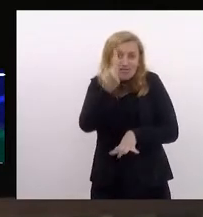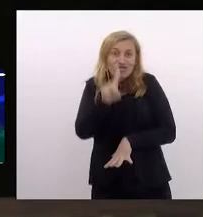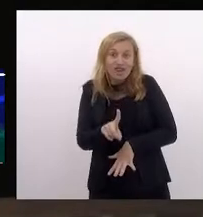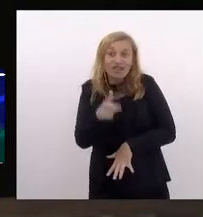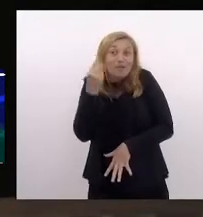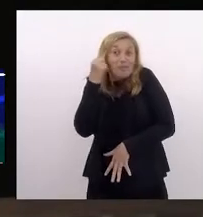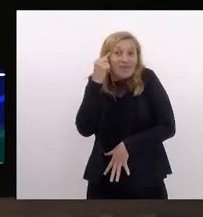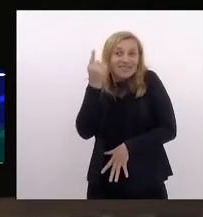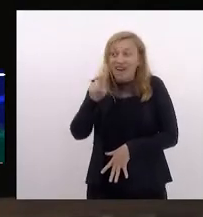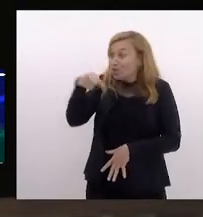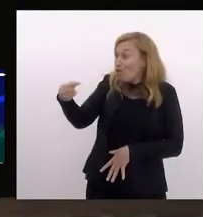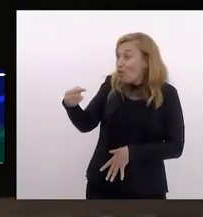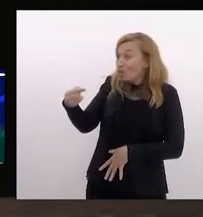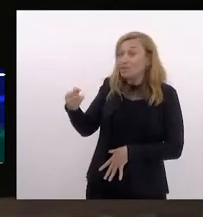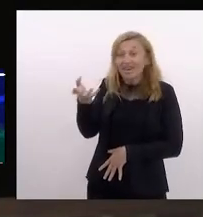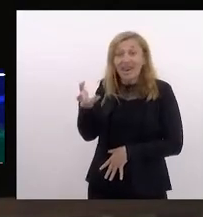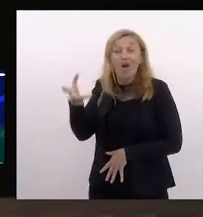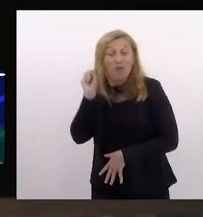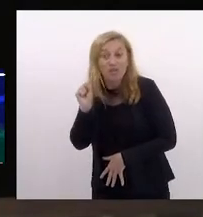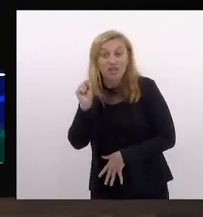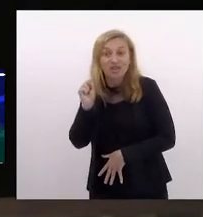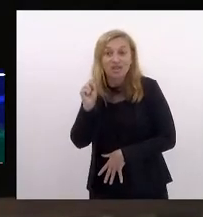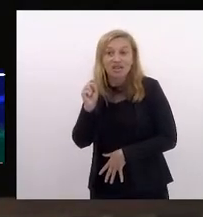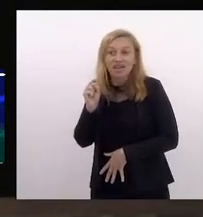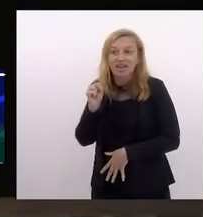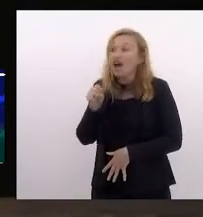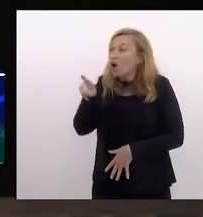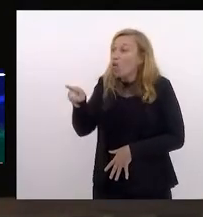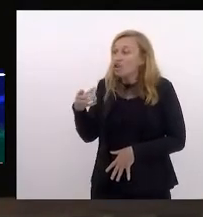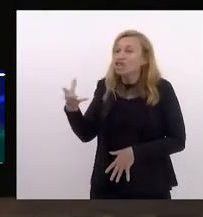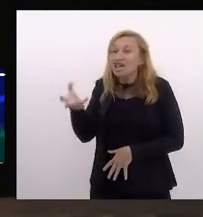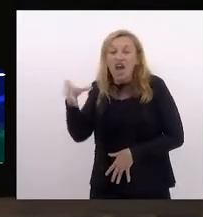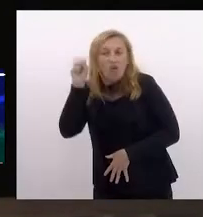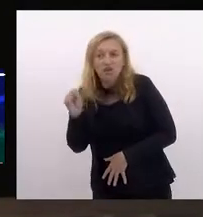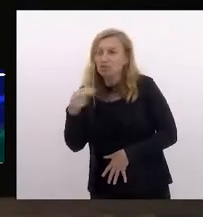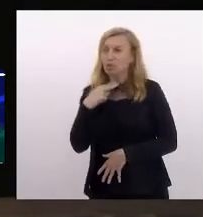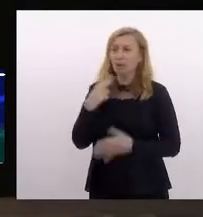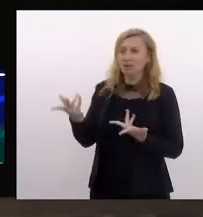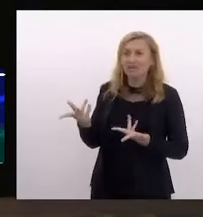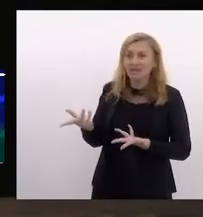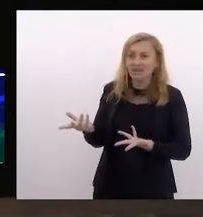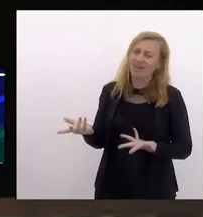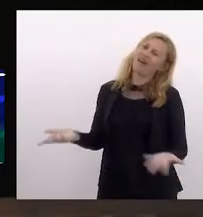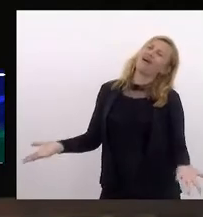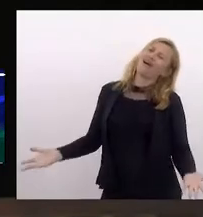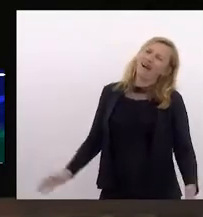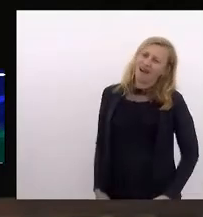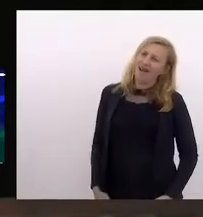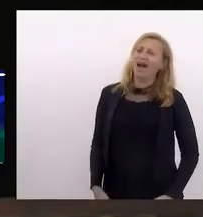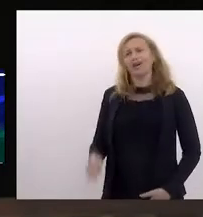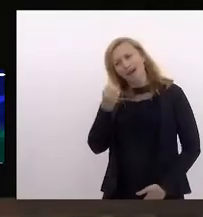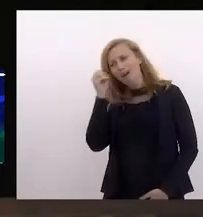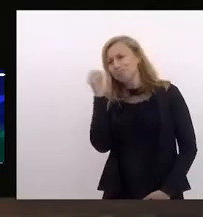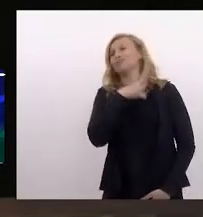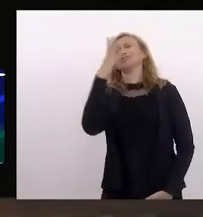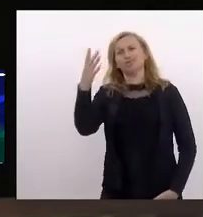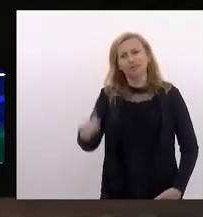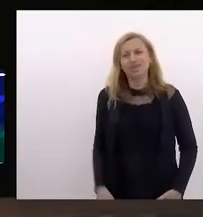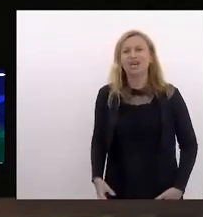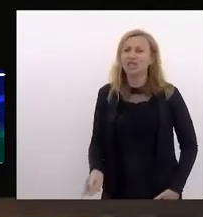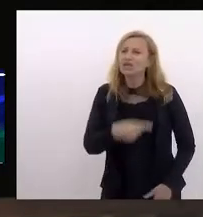ter o direto pensava o direito do outro que quer ouvir quer dizer que o outro porque eu vi não vai poder ouvir mais hora isso é um absurdo